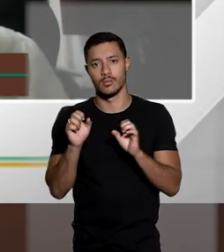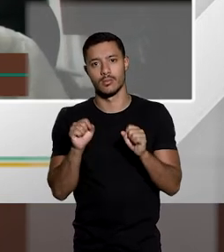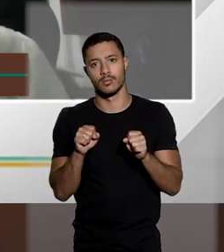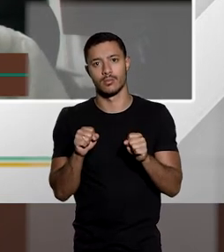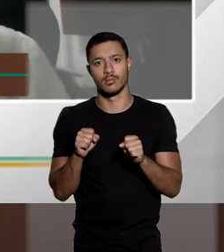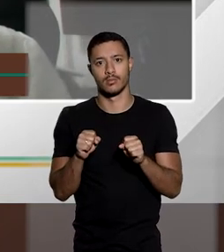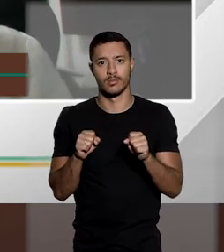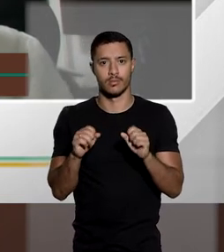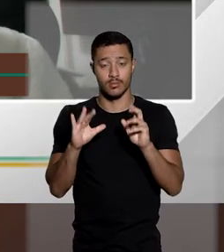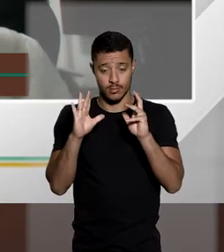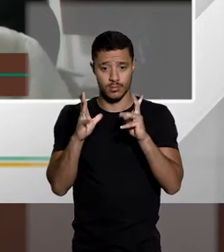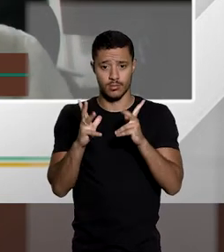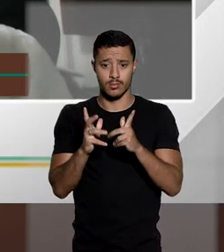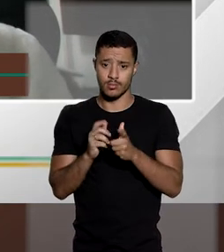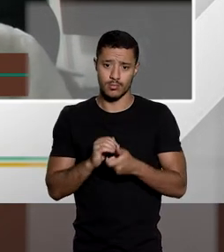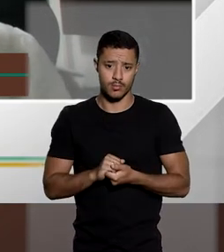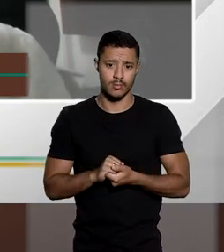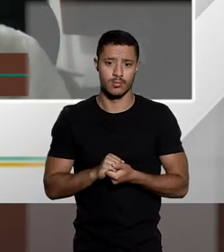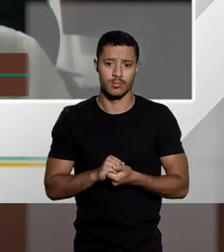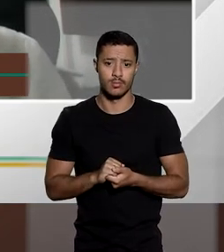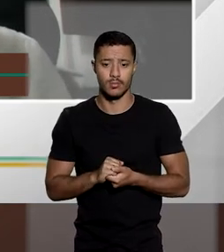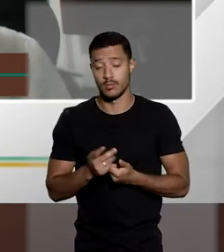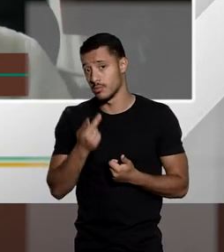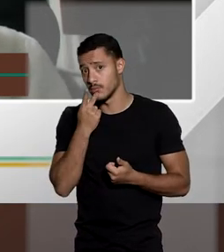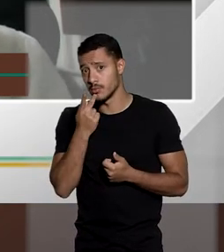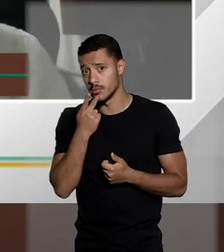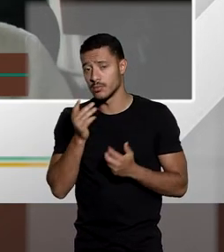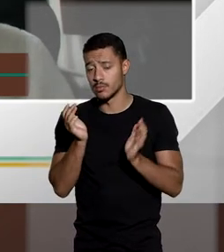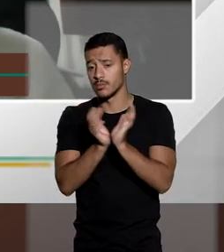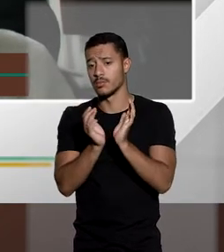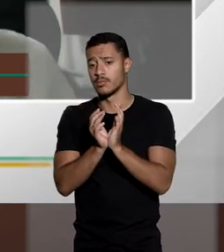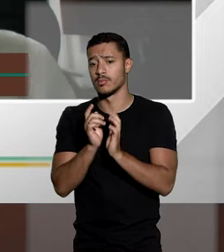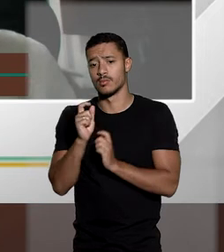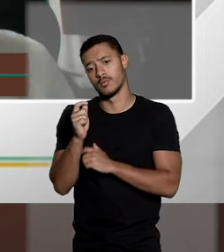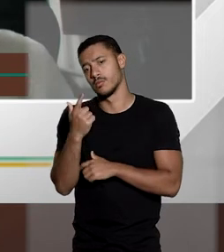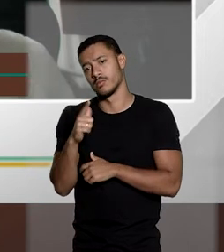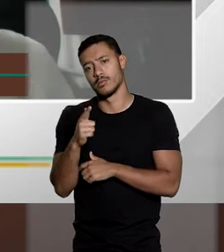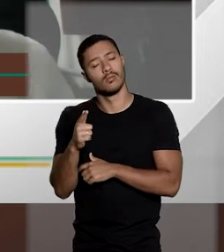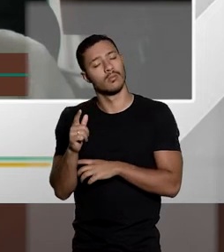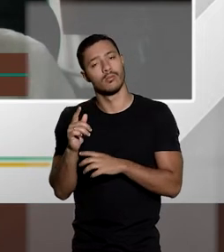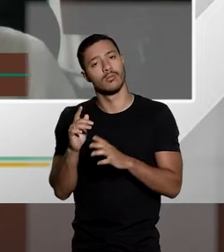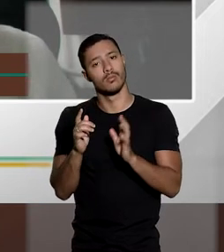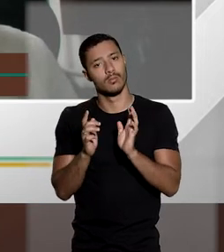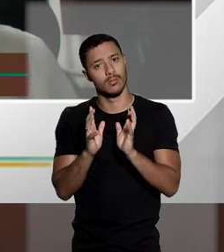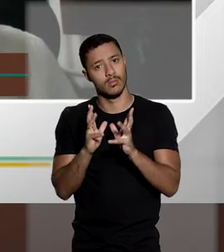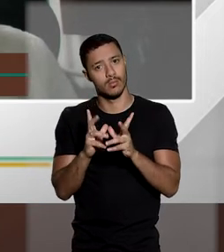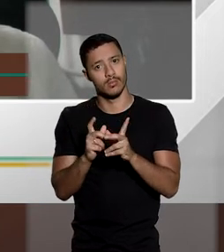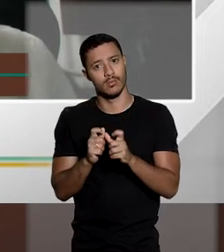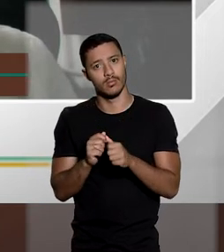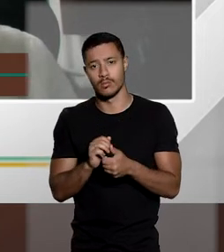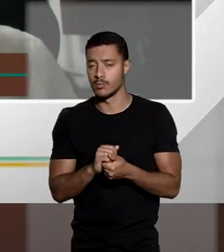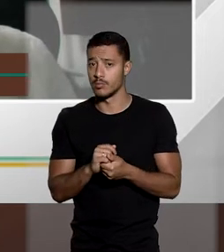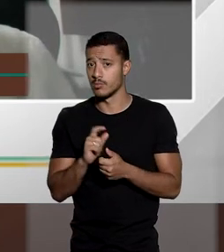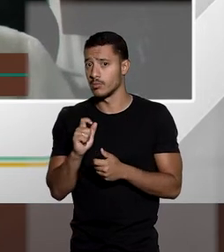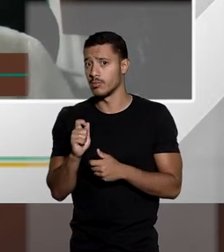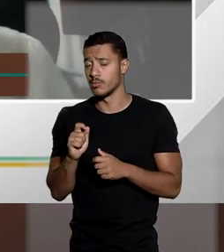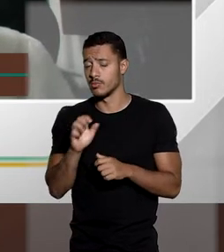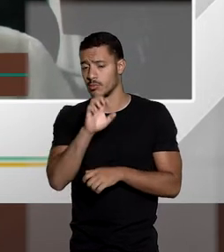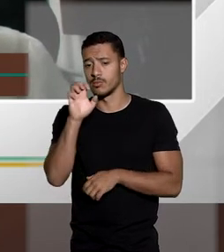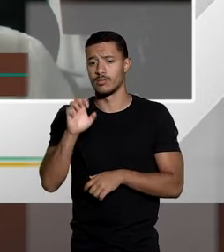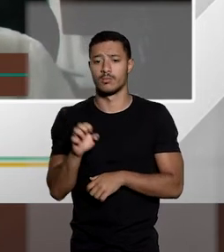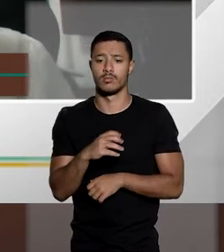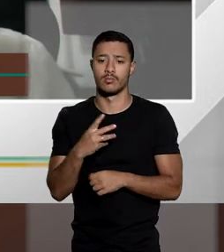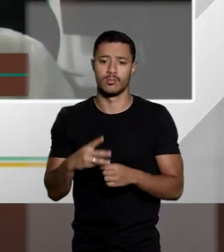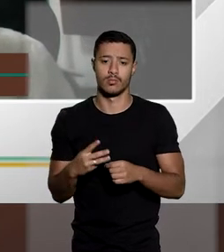norma geral, que é definida pela União, e aquilo que não é norma geral e sobre o que os estados